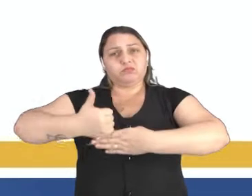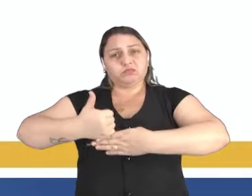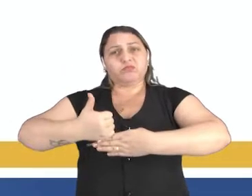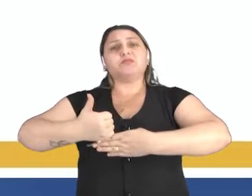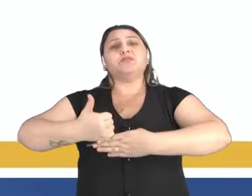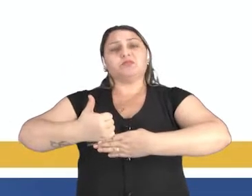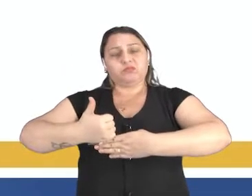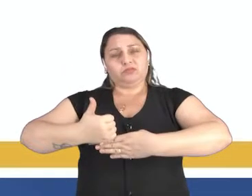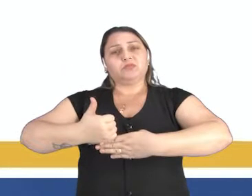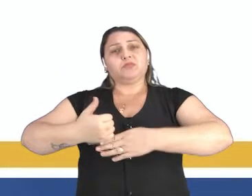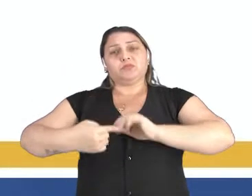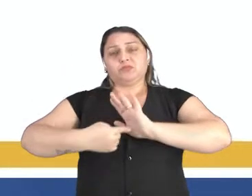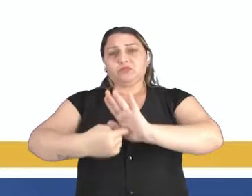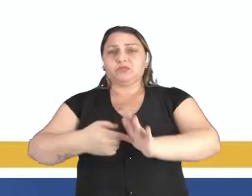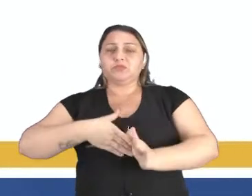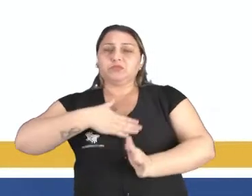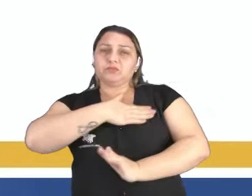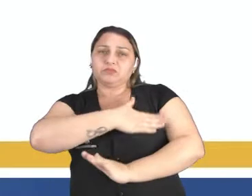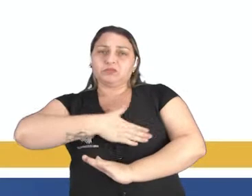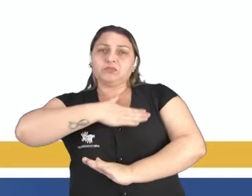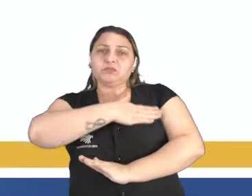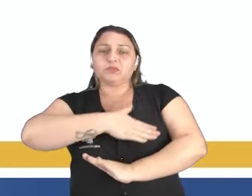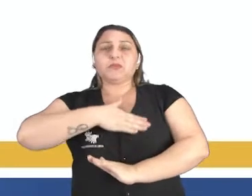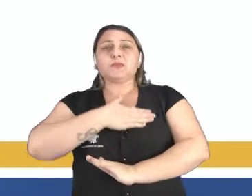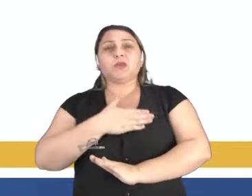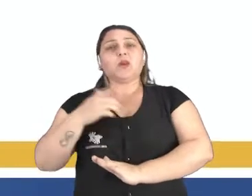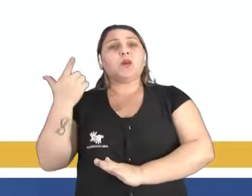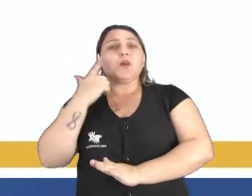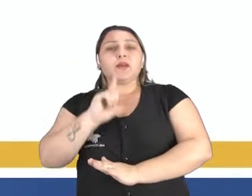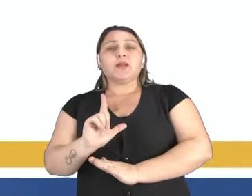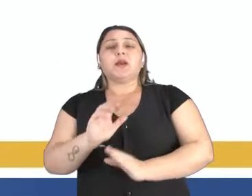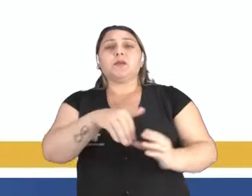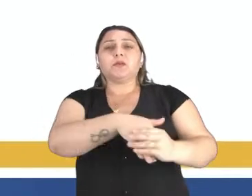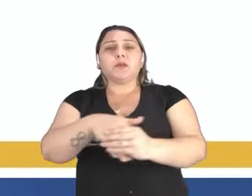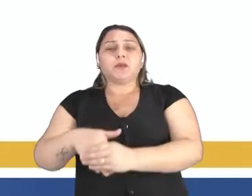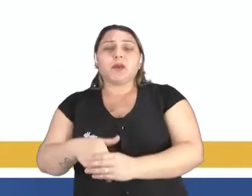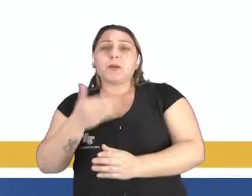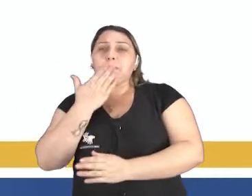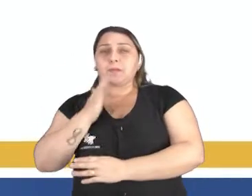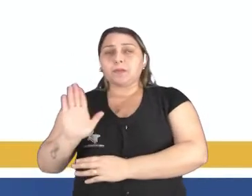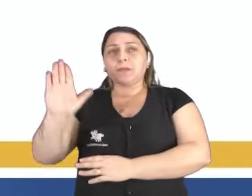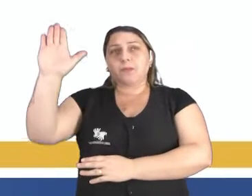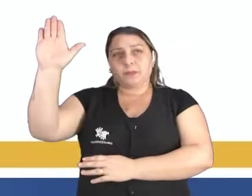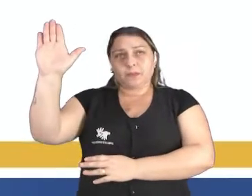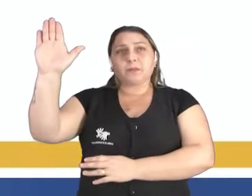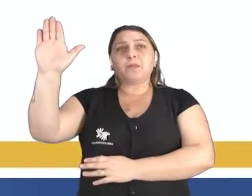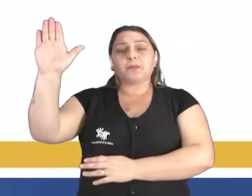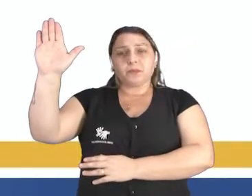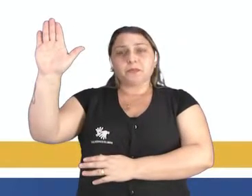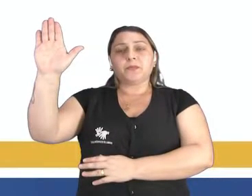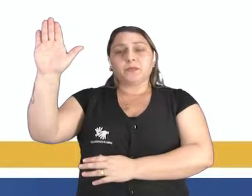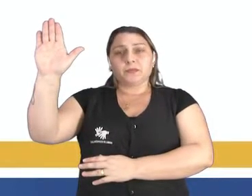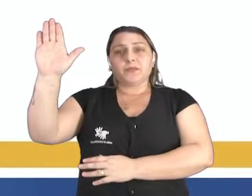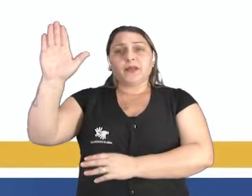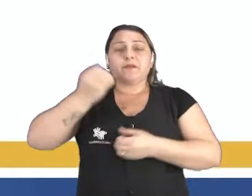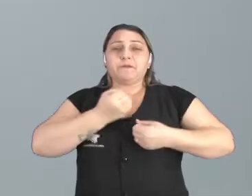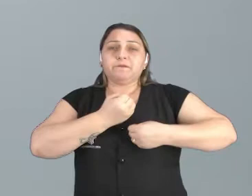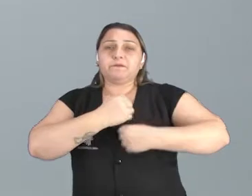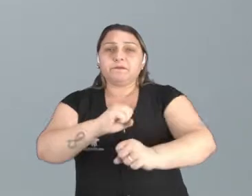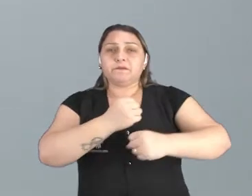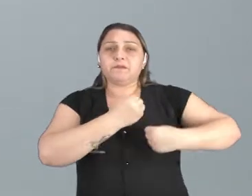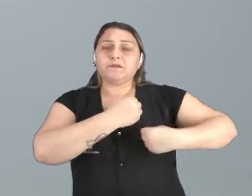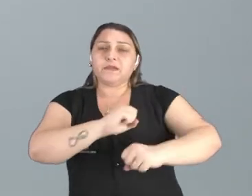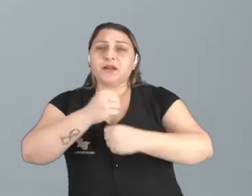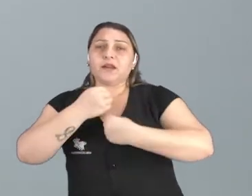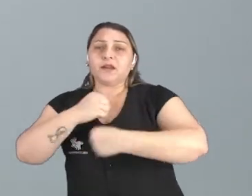e demagogo. E aí ele conseguiu muitos eleitores prometendo na campanha eleitoral, né, que ia varrer